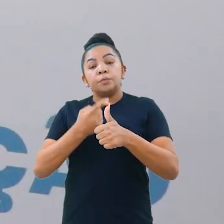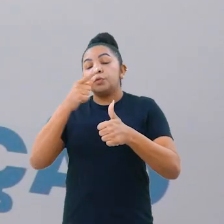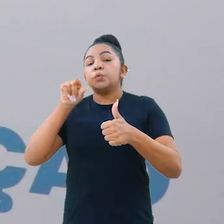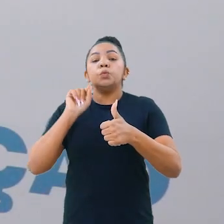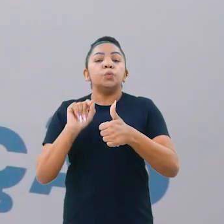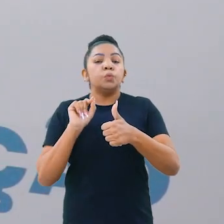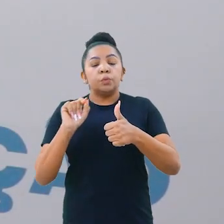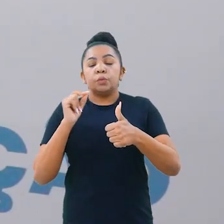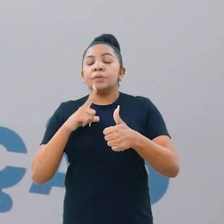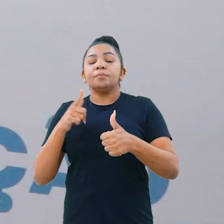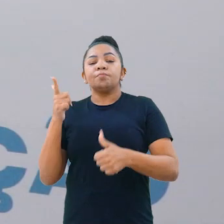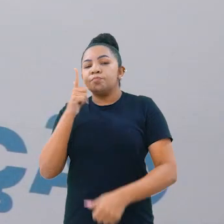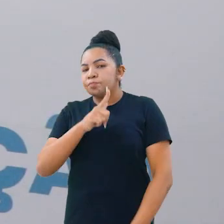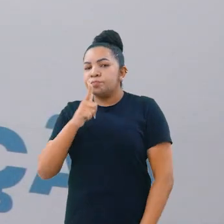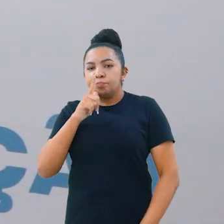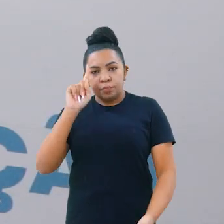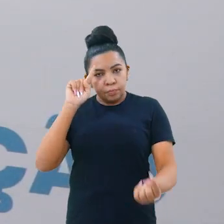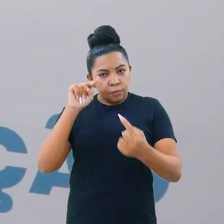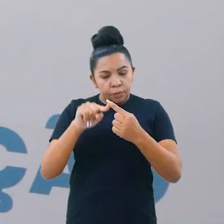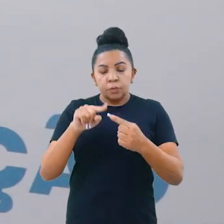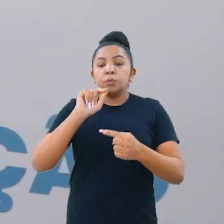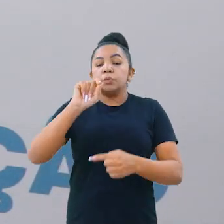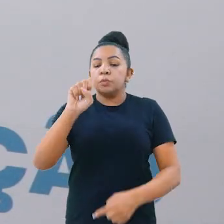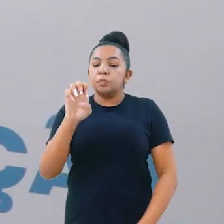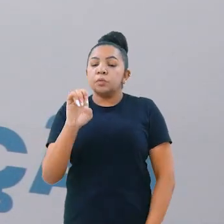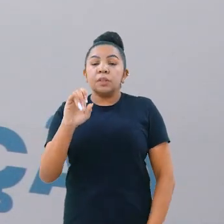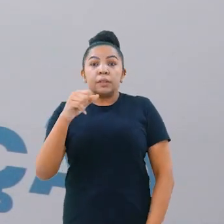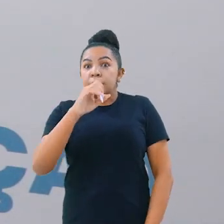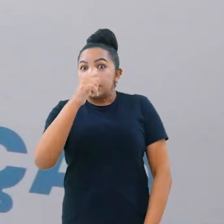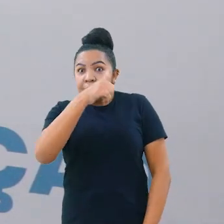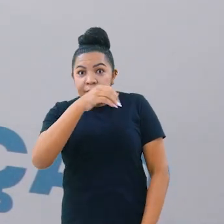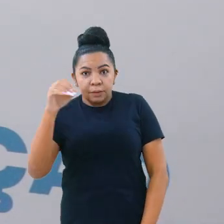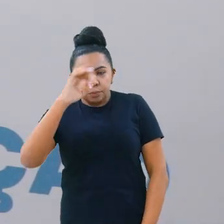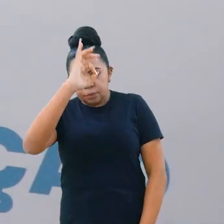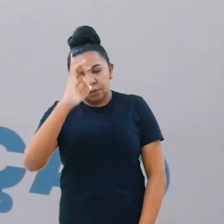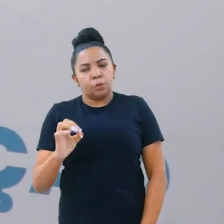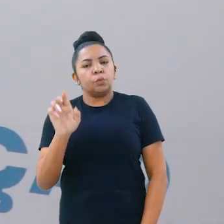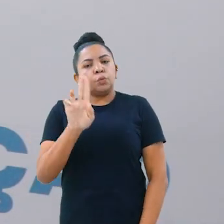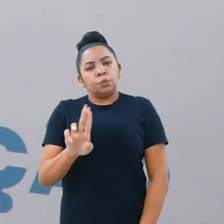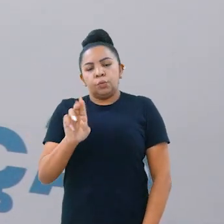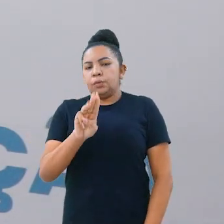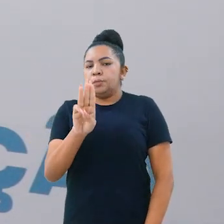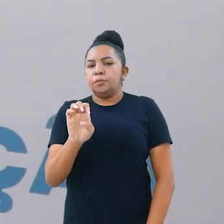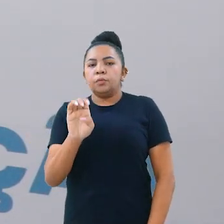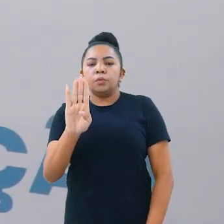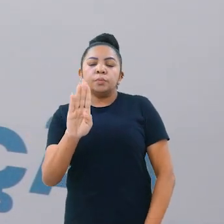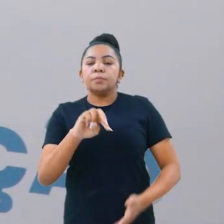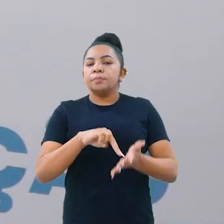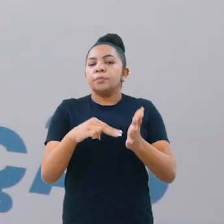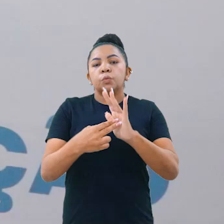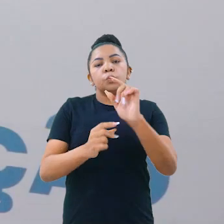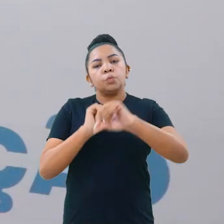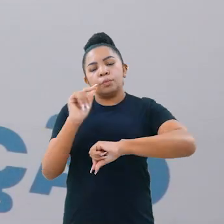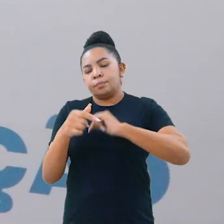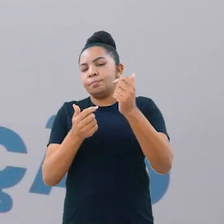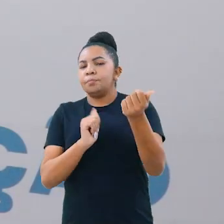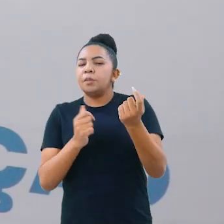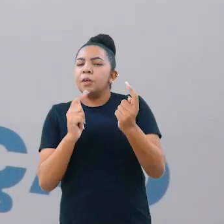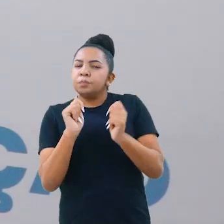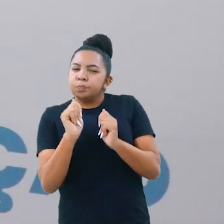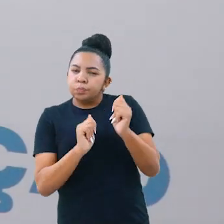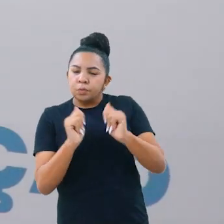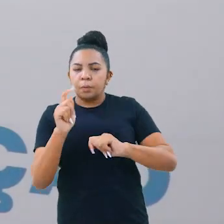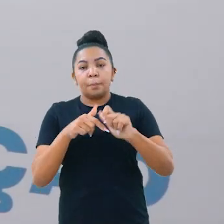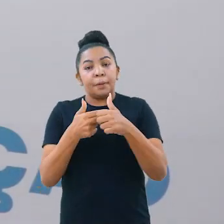Um dos benefícios do SEI é que ele é 100% pela web. E aí, o que que isso significa dizer? Primeiro, a economia